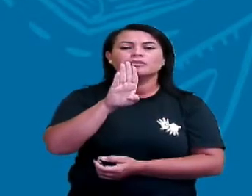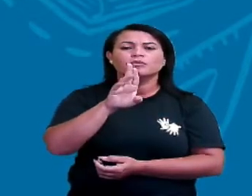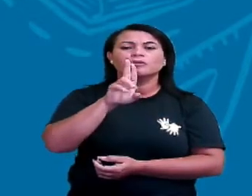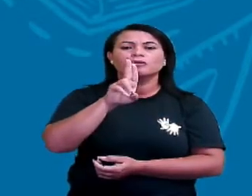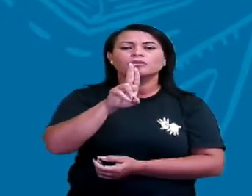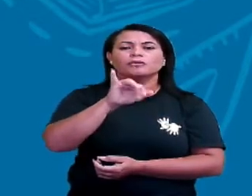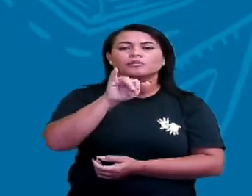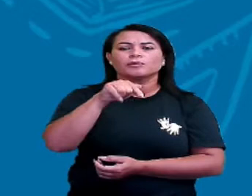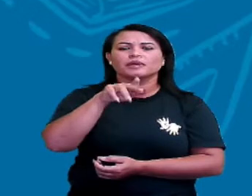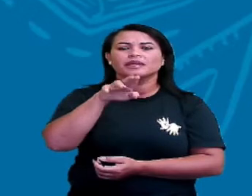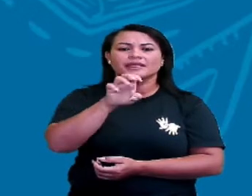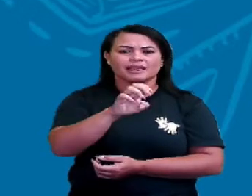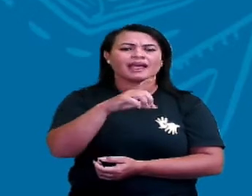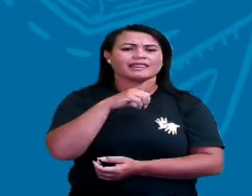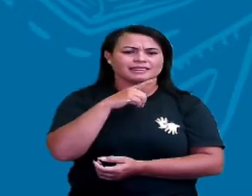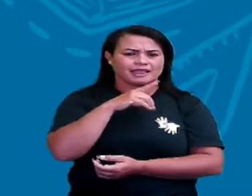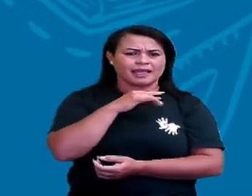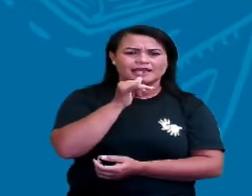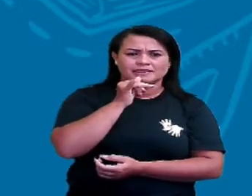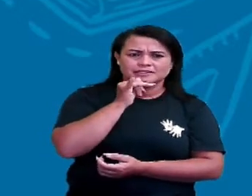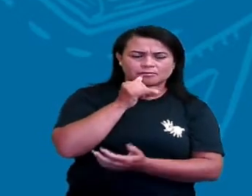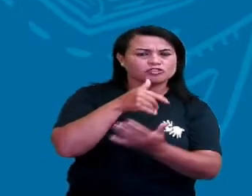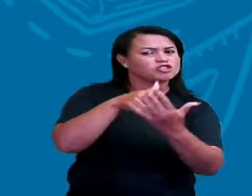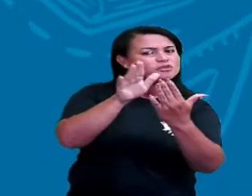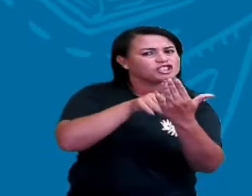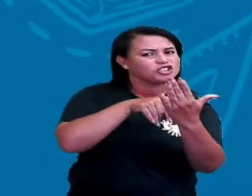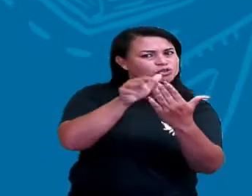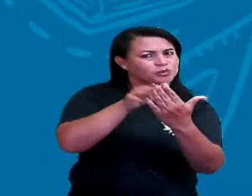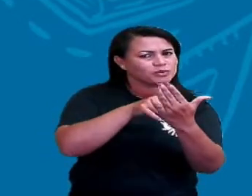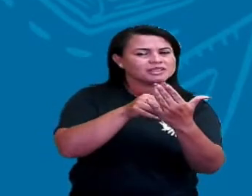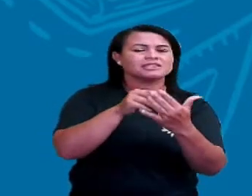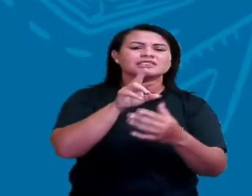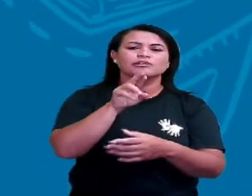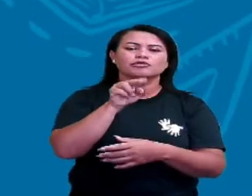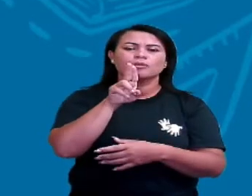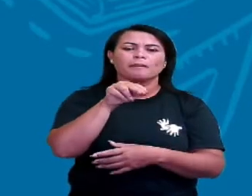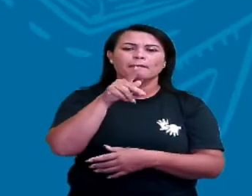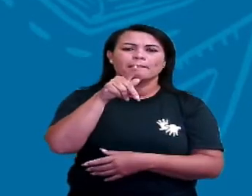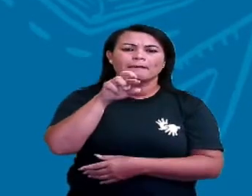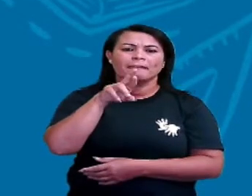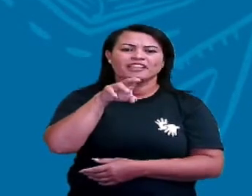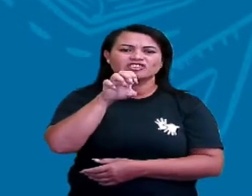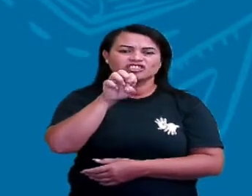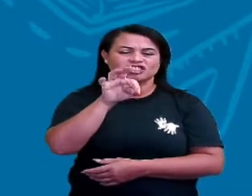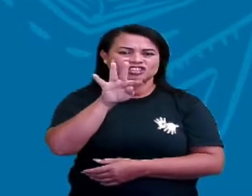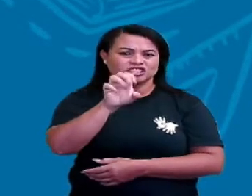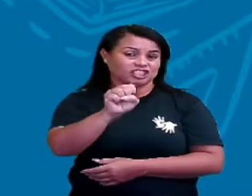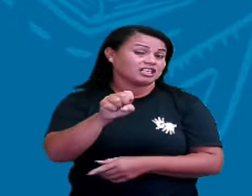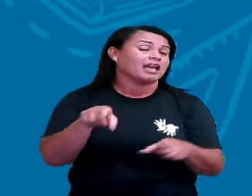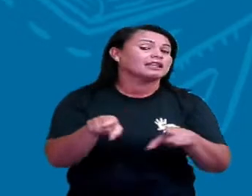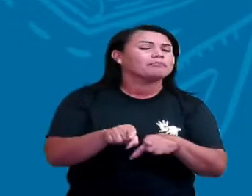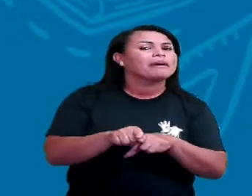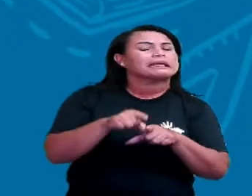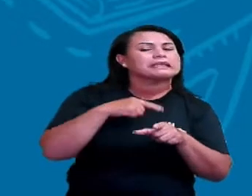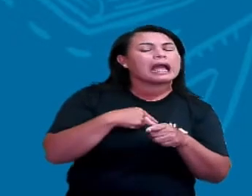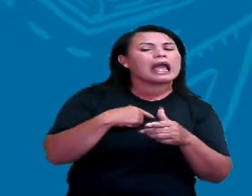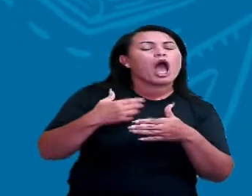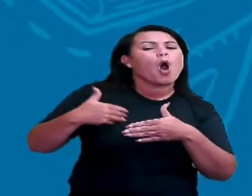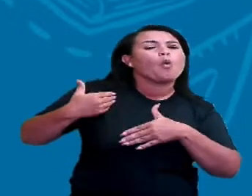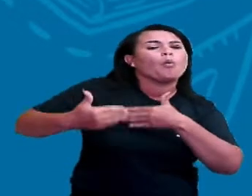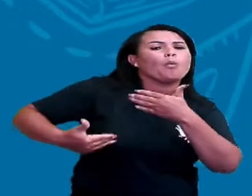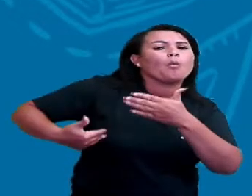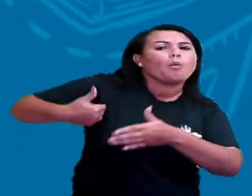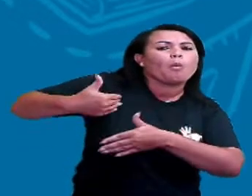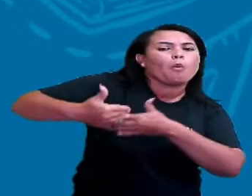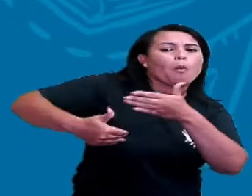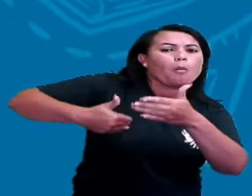Então temos aí exemplos de pinturas, chamamos essas pinturas de pinturas rupestres. E aí ao longo da história, né, foram